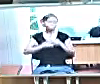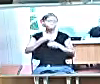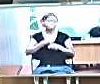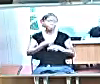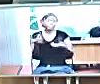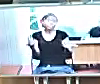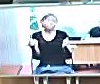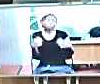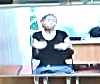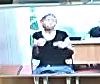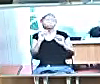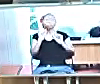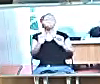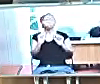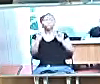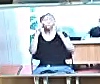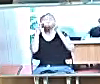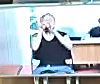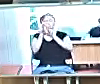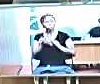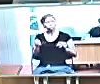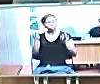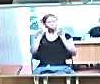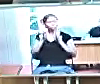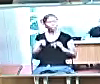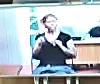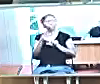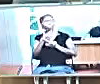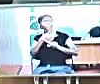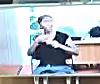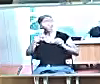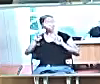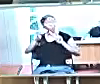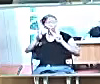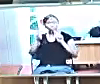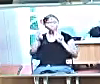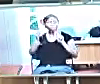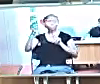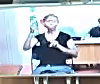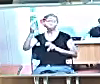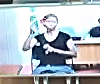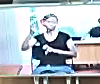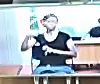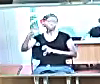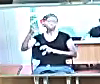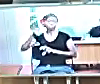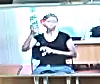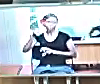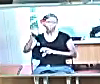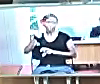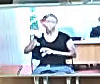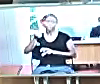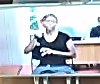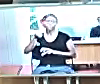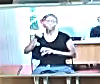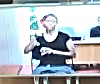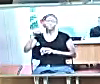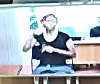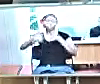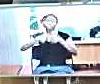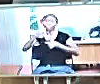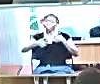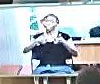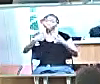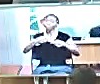que se faz de se ter um olhar pra a questão previdenciária que na verdade é uma iniciativa que precisa ser feito junto ao governo